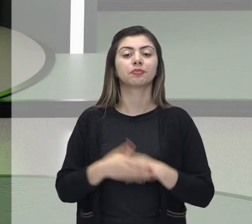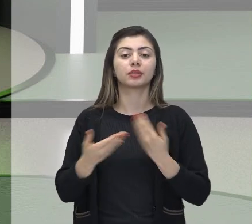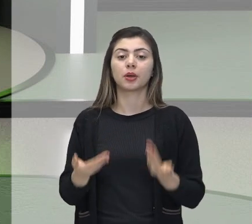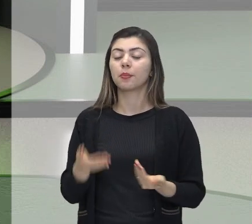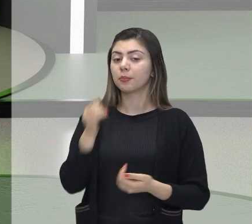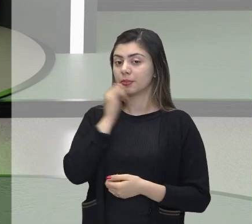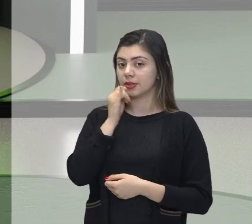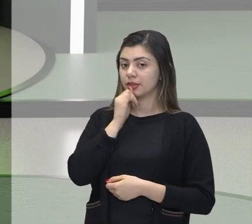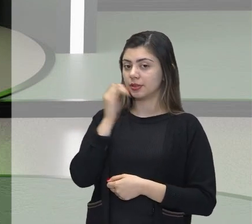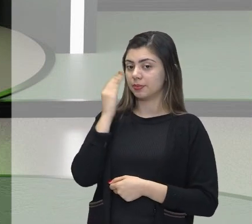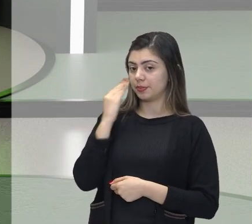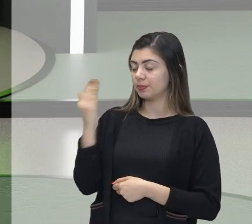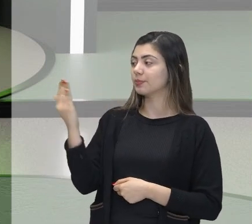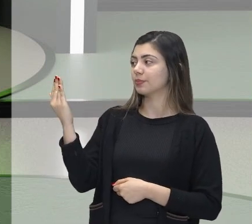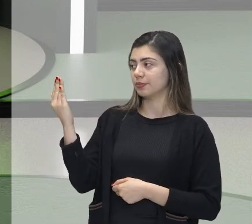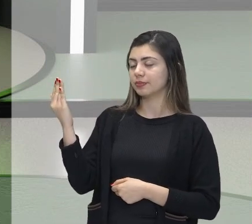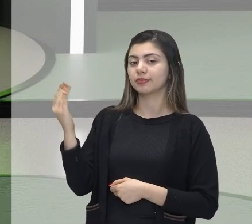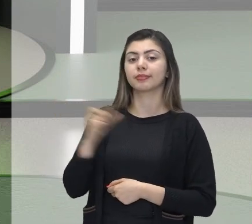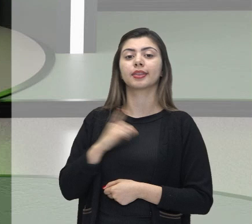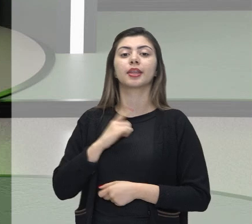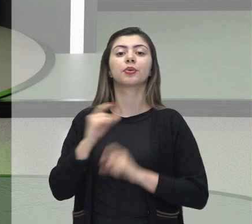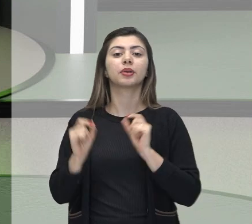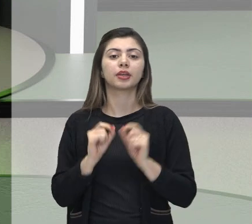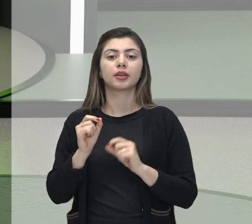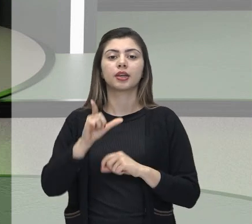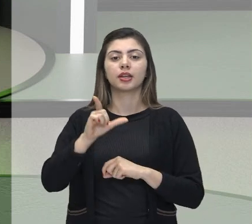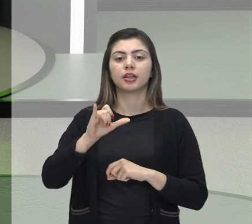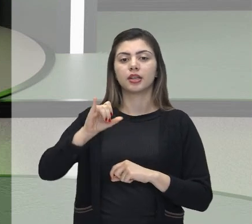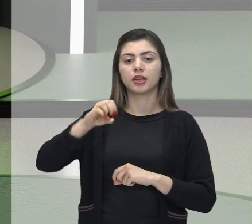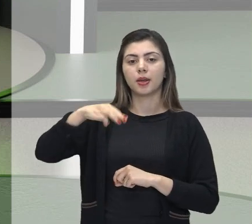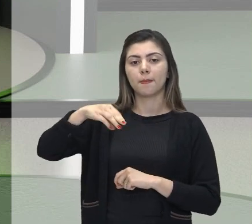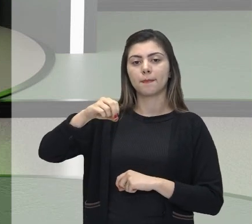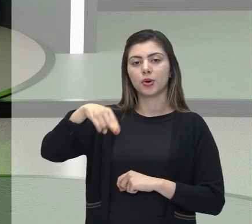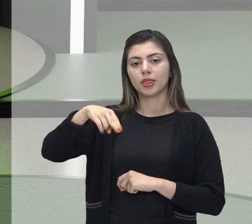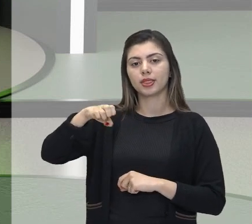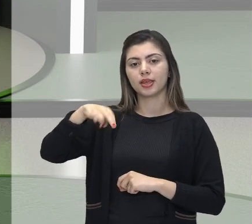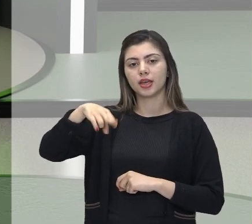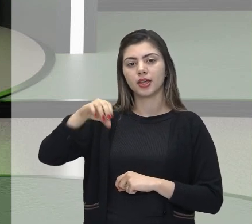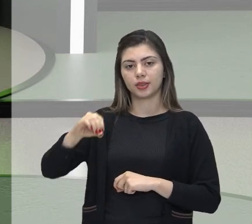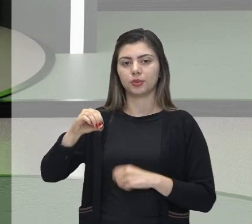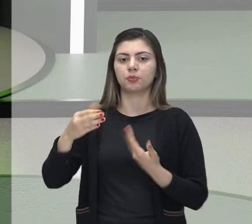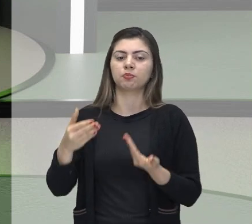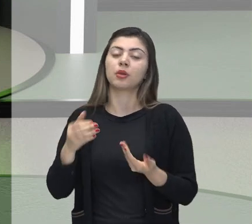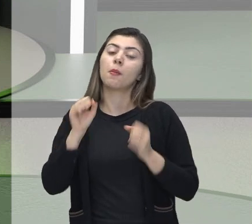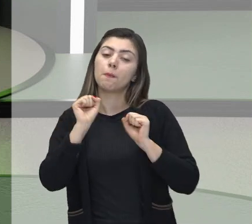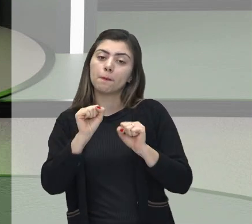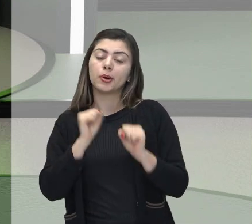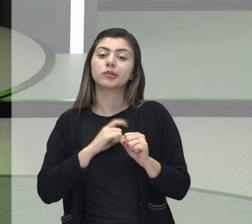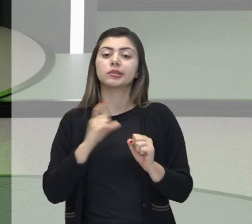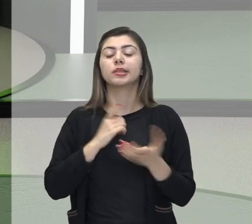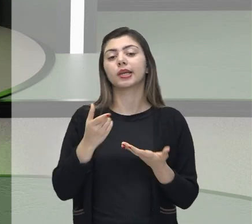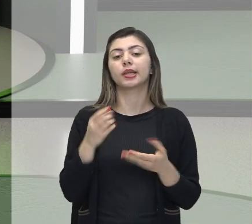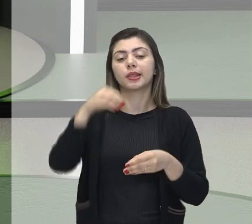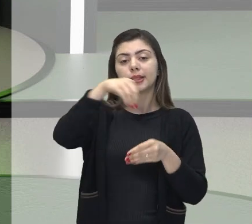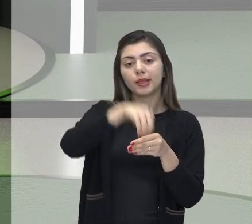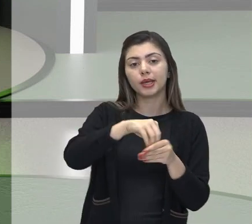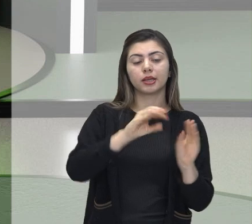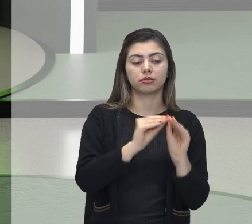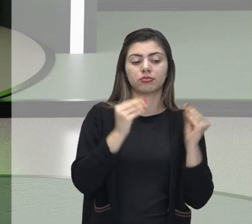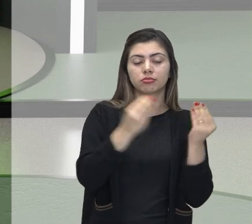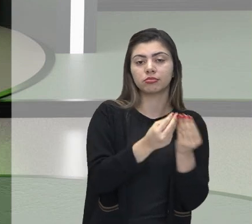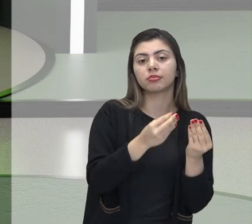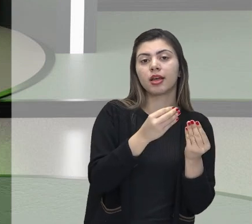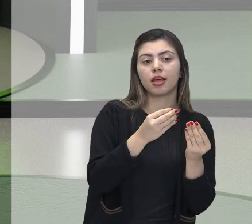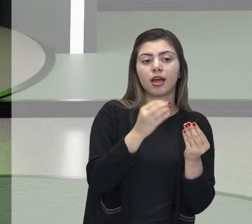temos aqui o limoneno, e o limoneno ele pode estar presente tanto na